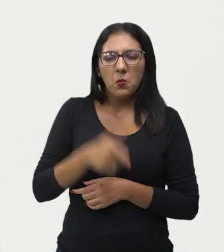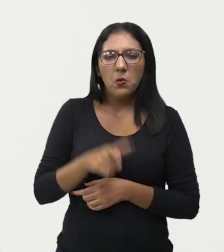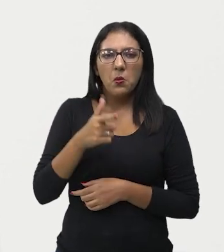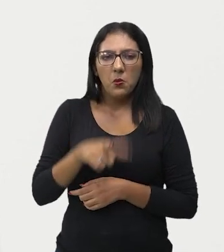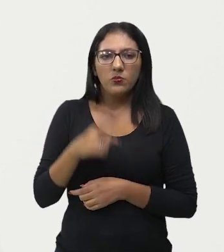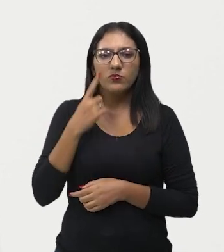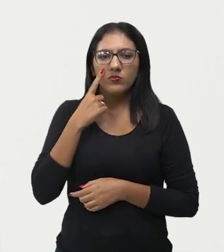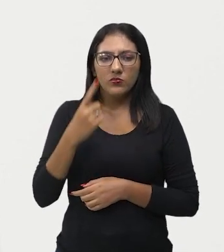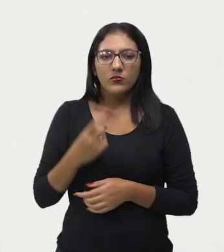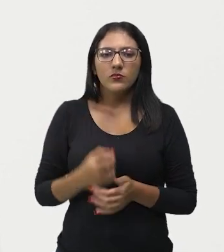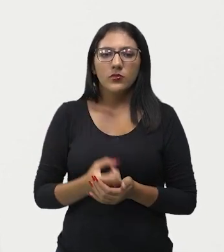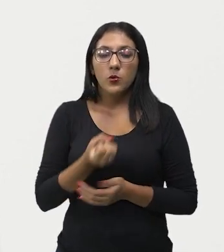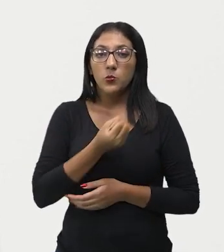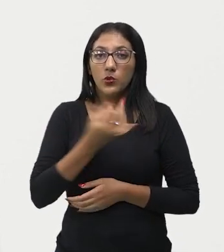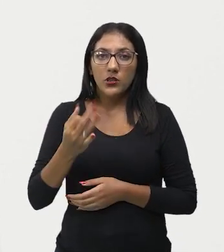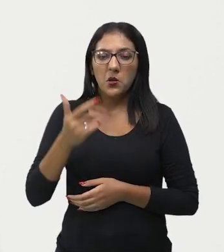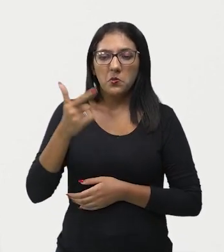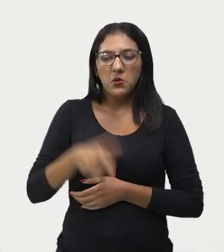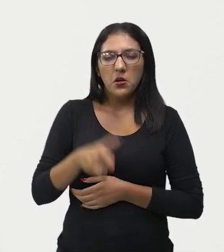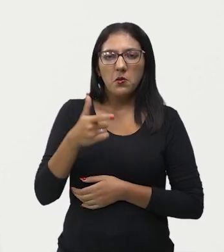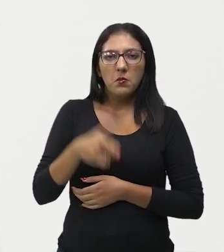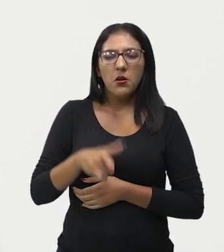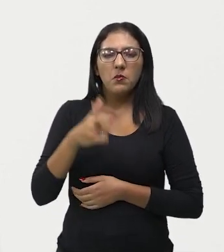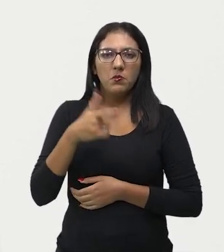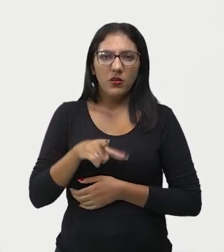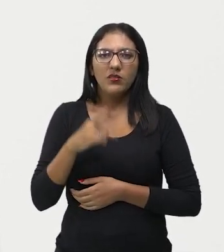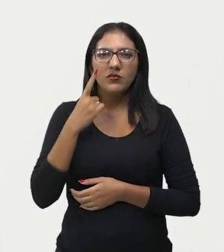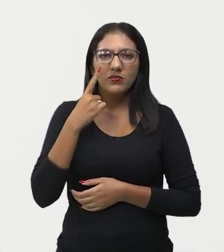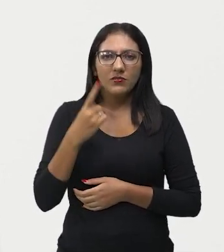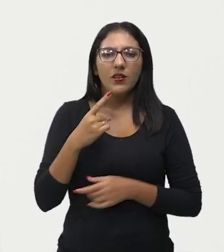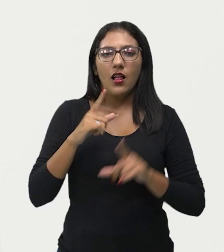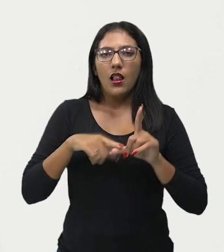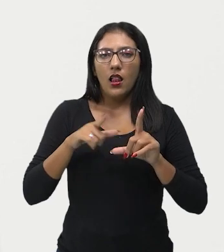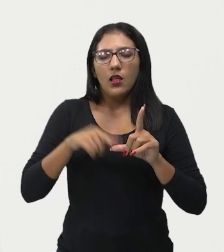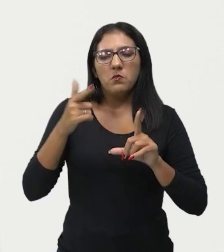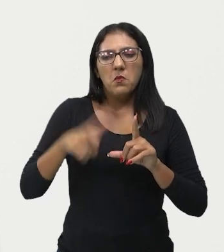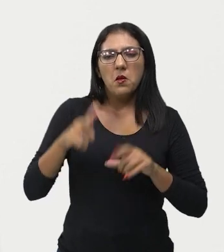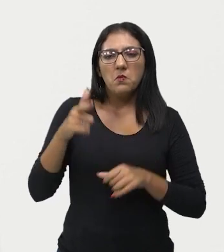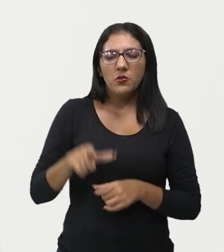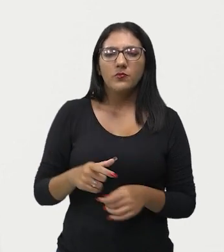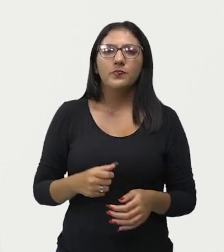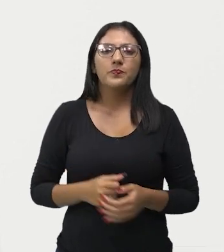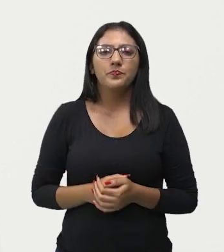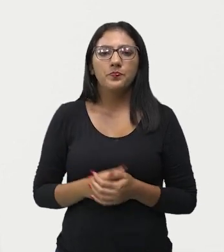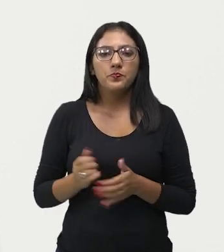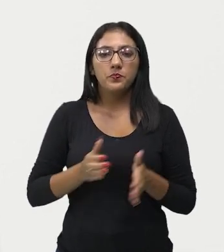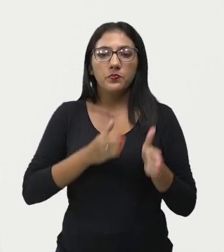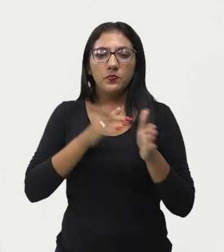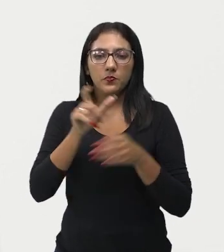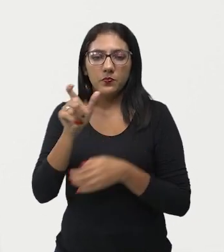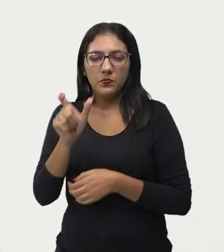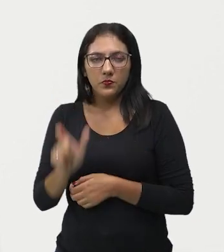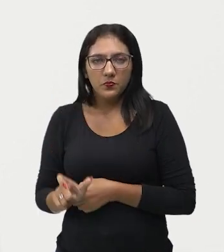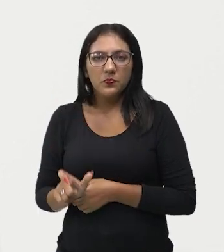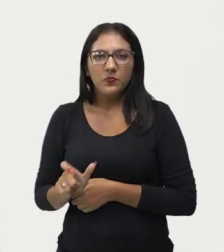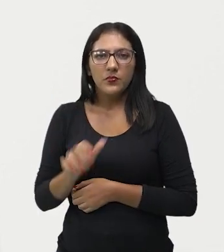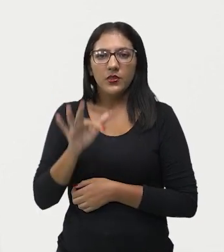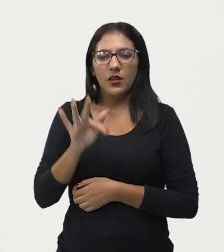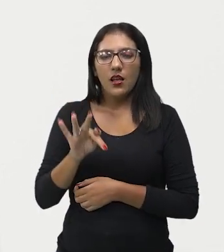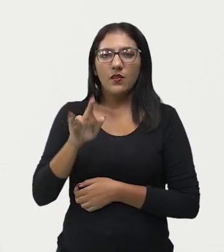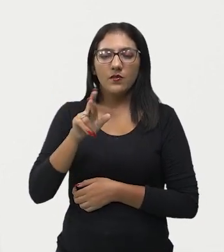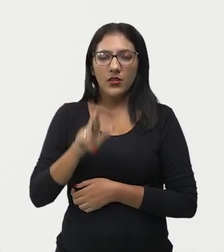Lembra aí, ó, frequência absoluta é a quantidade de vezes que a variável mais se repete. E a frequência relativa, ela é